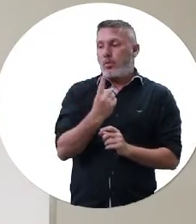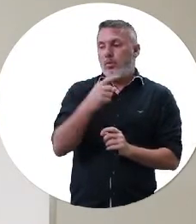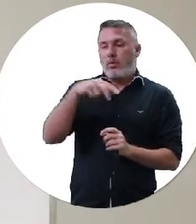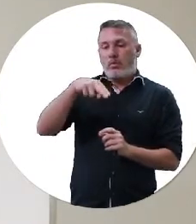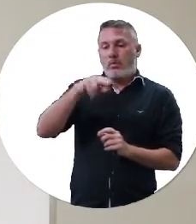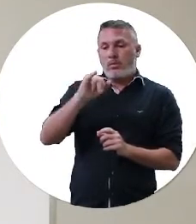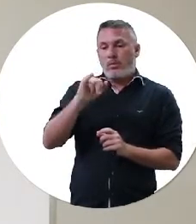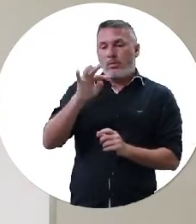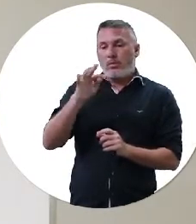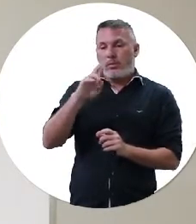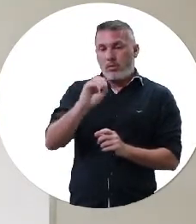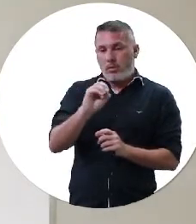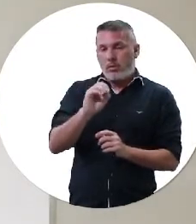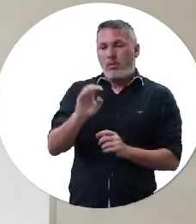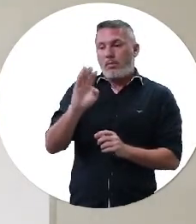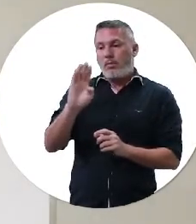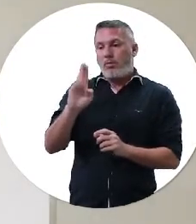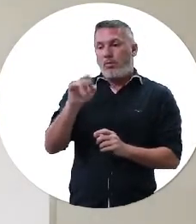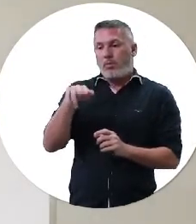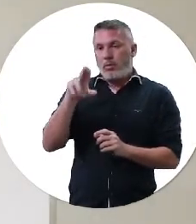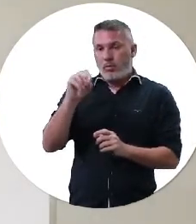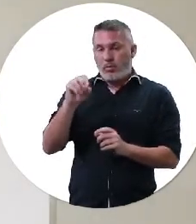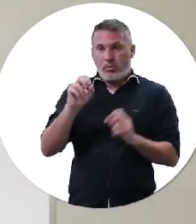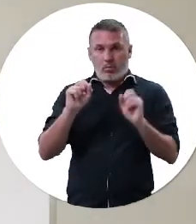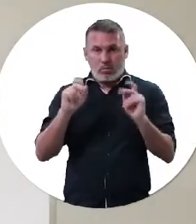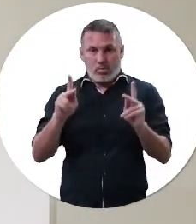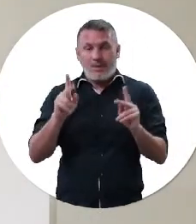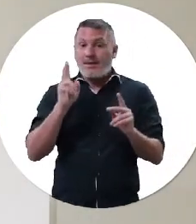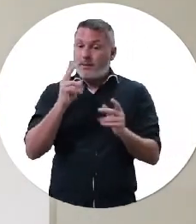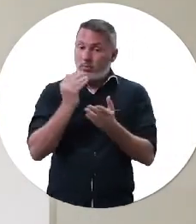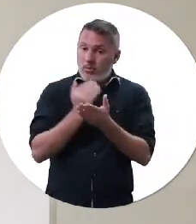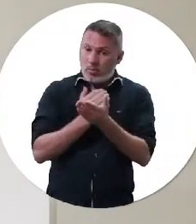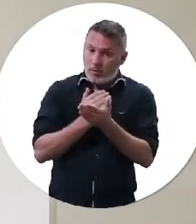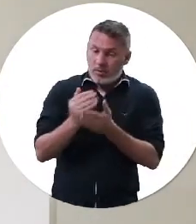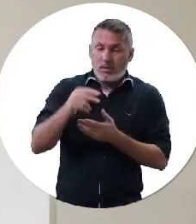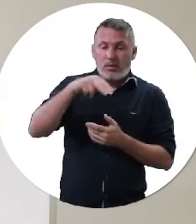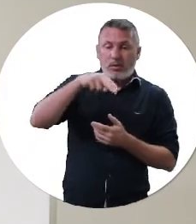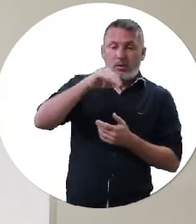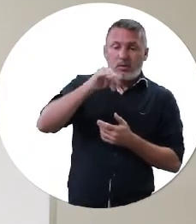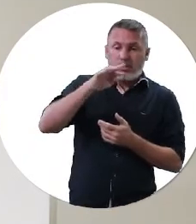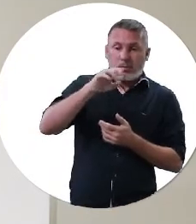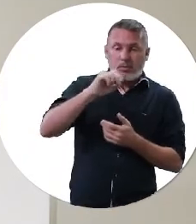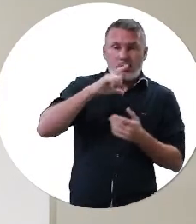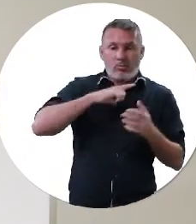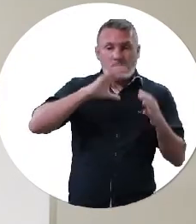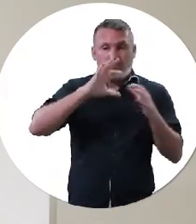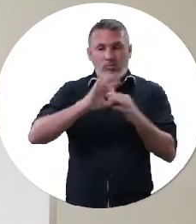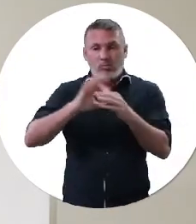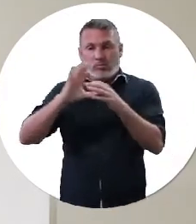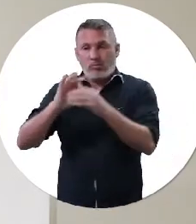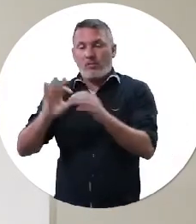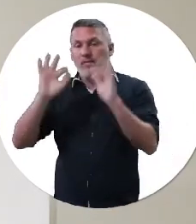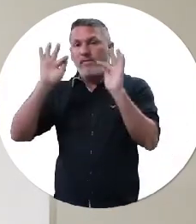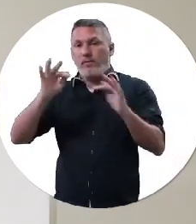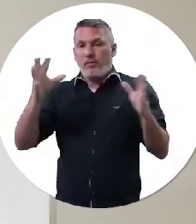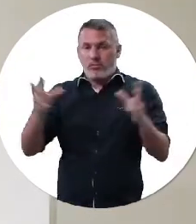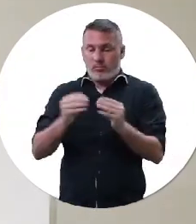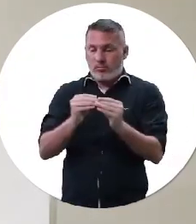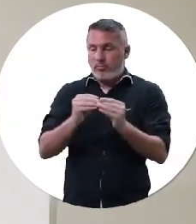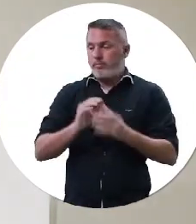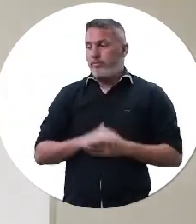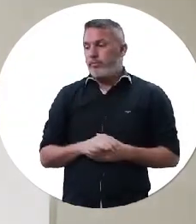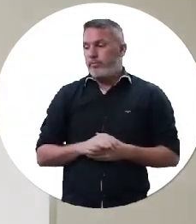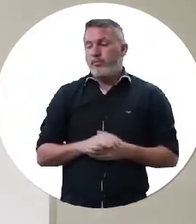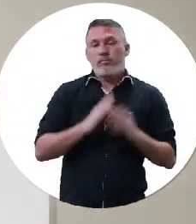nitro associado e termina a nomenclatura com hidrocarboneto. Continuando então aqui a nossos exemplos. Minha